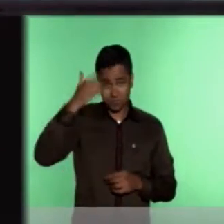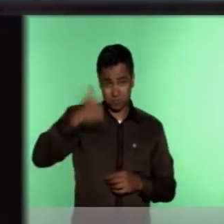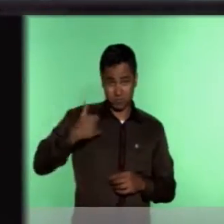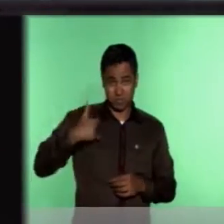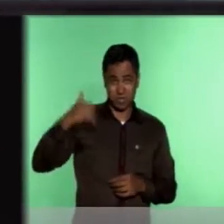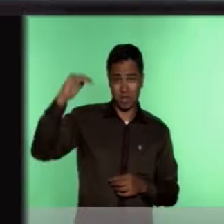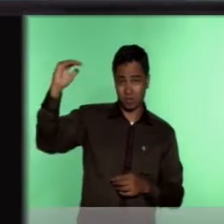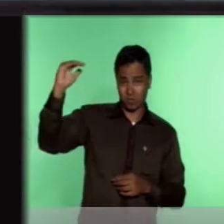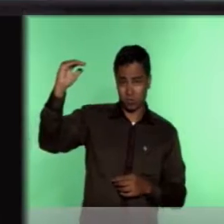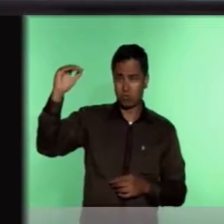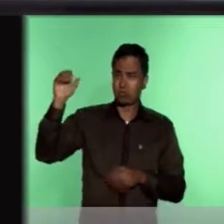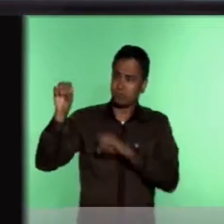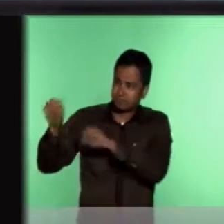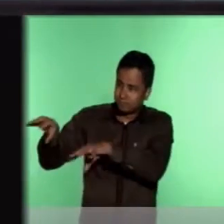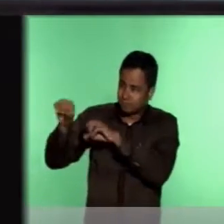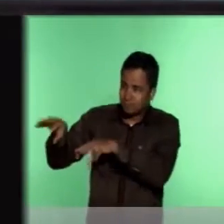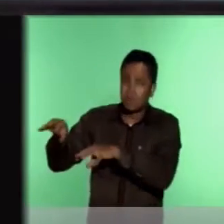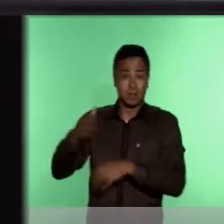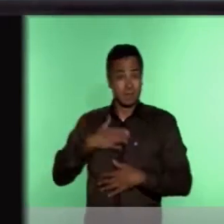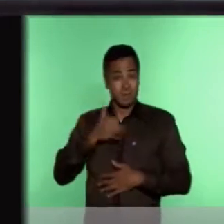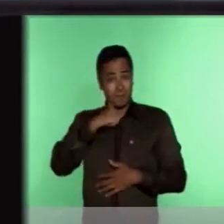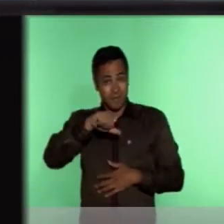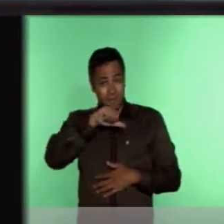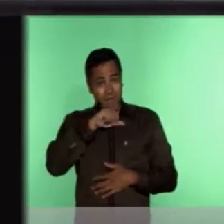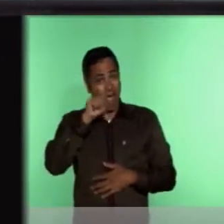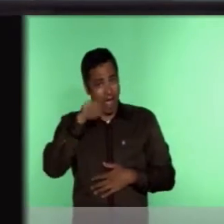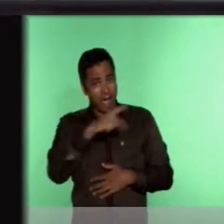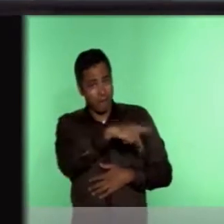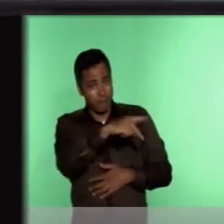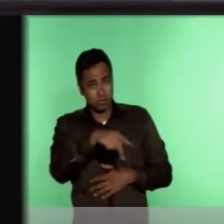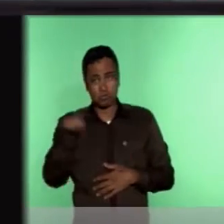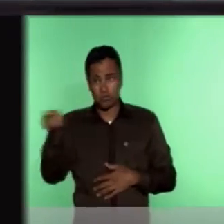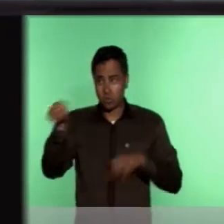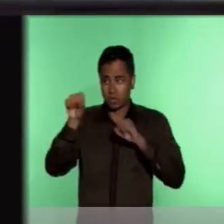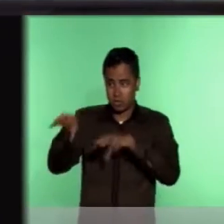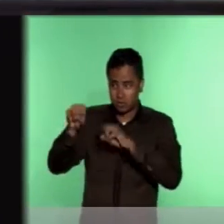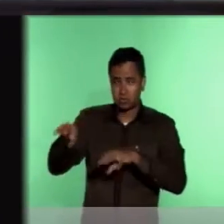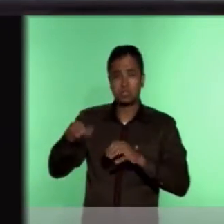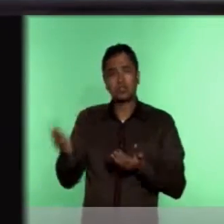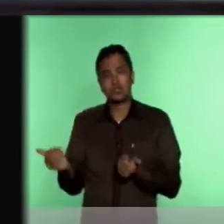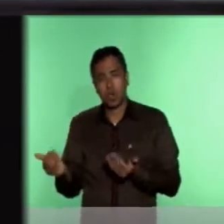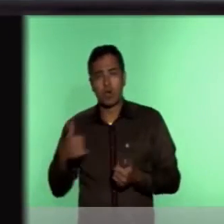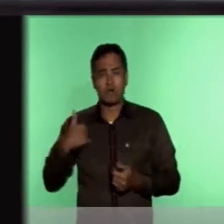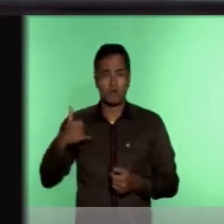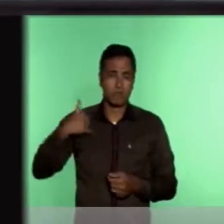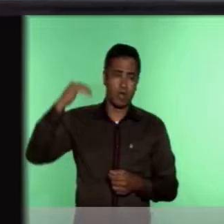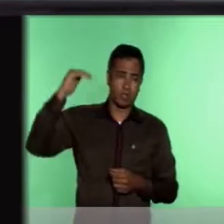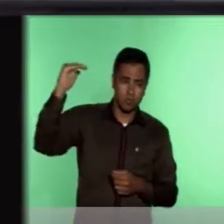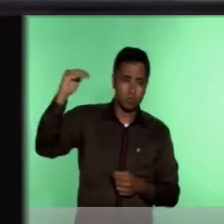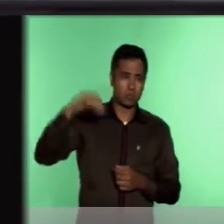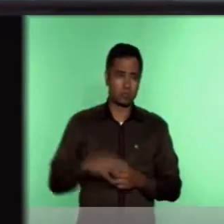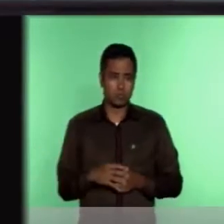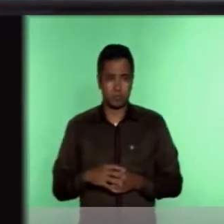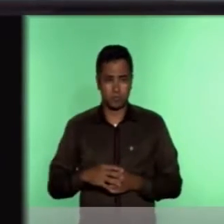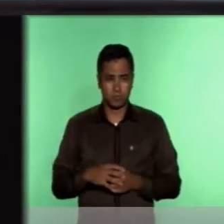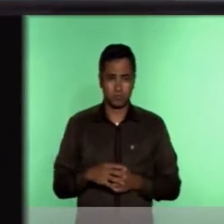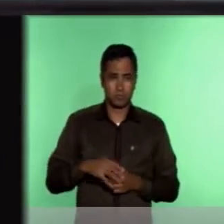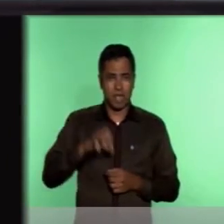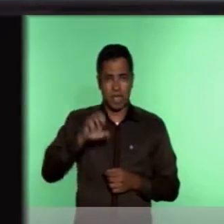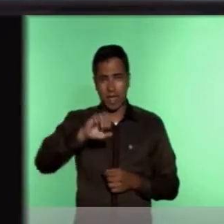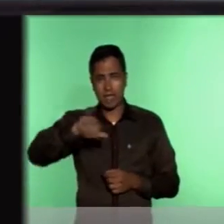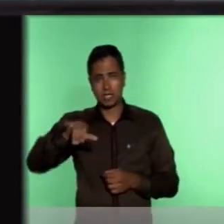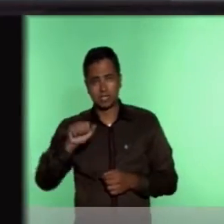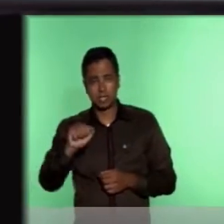educadora de jovens e adultos, e ninguém sabe o quanto você desabrocha uma vida quando educa um